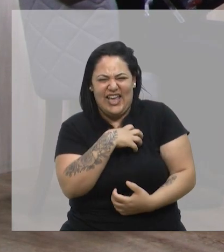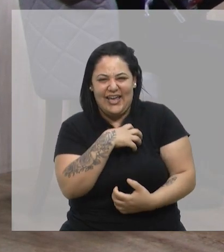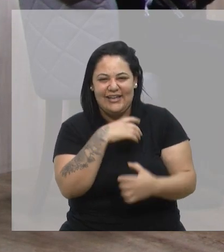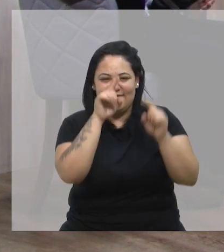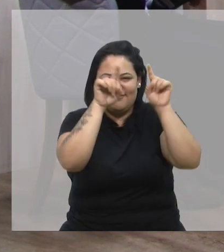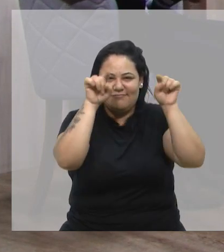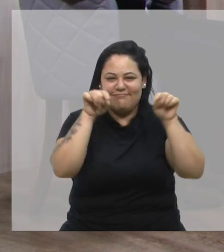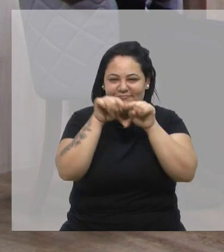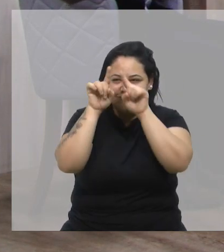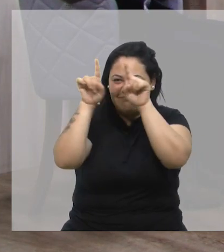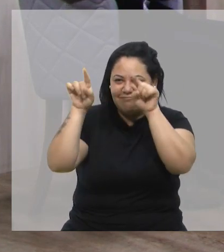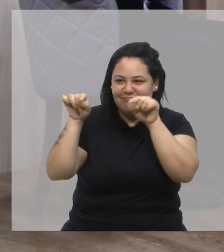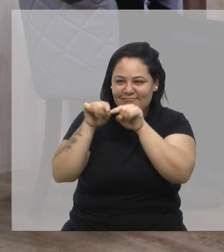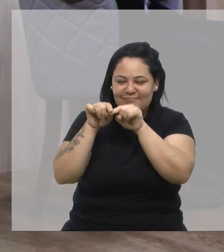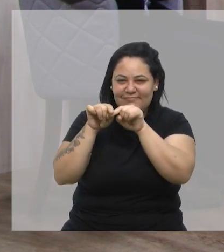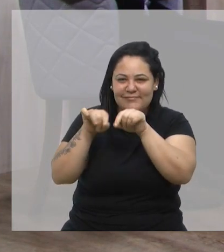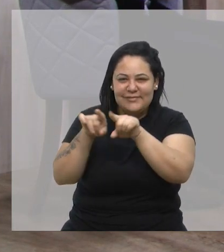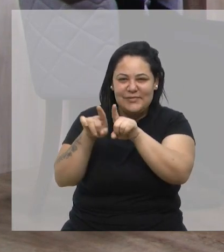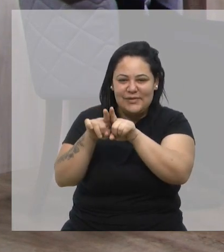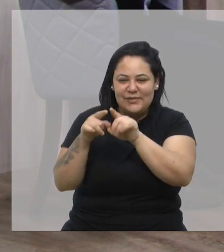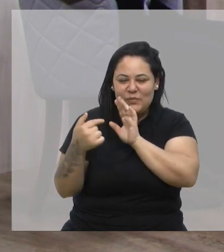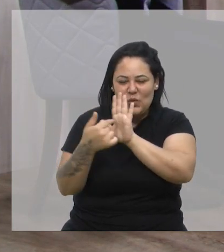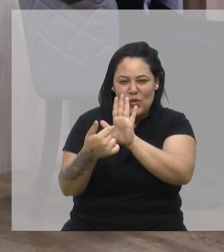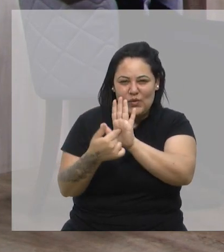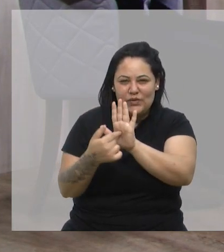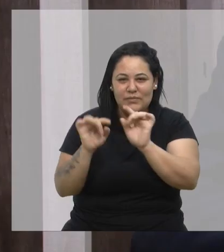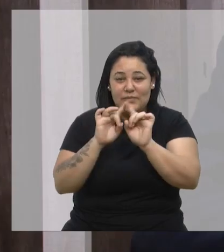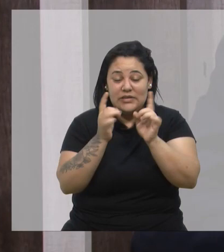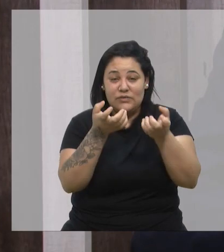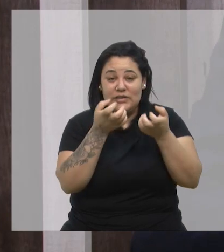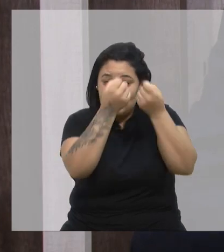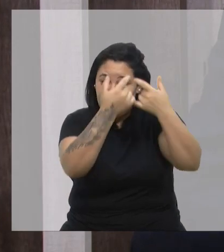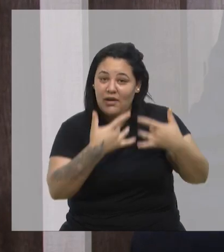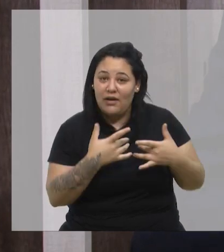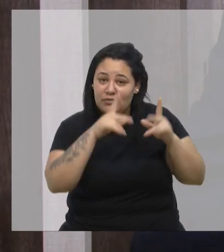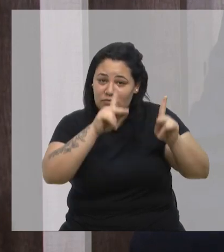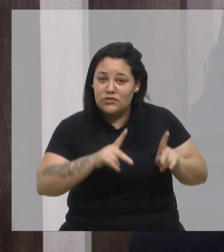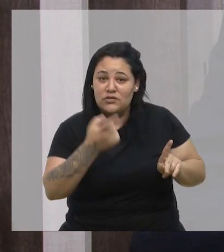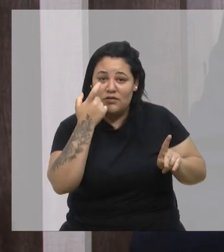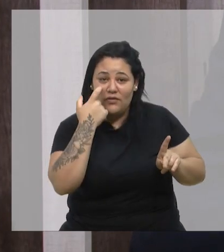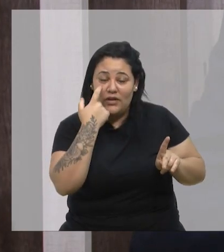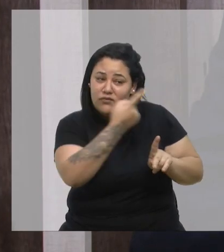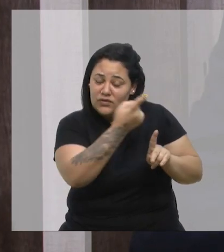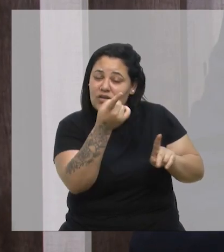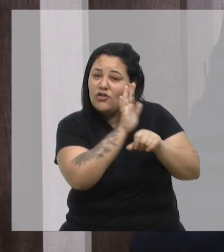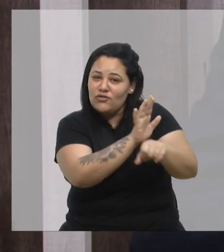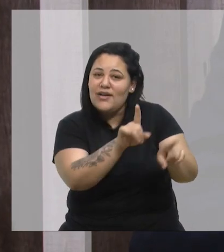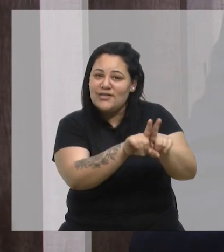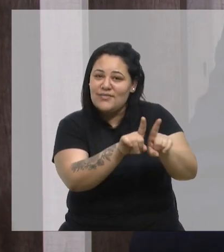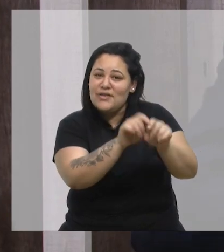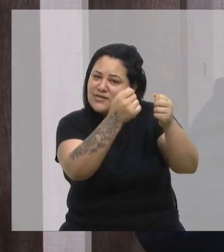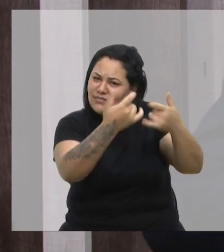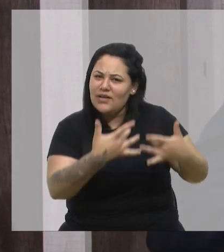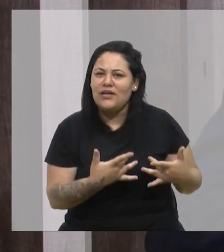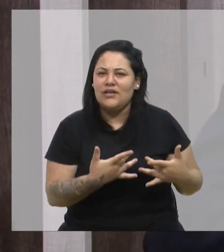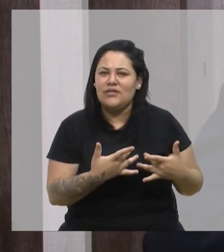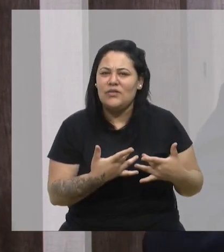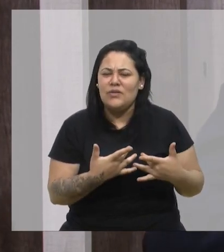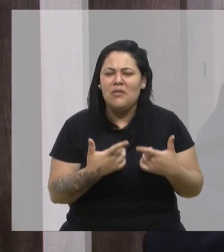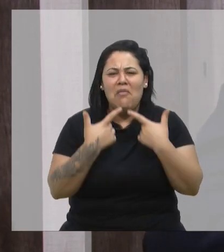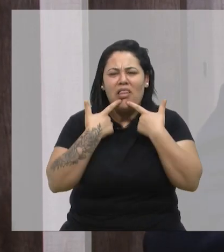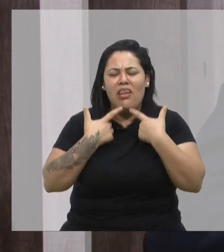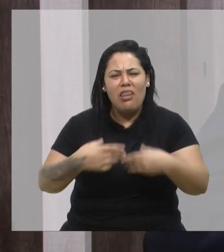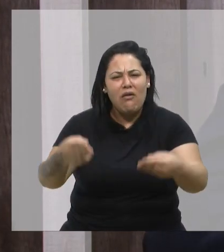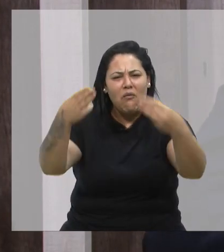essa pegada, esse ritmo que os quadrinhos nos trazem, mas eu gostaria de situar as pessoas e que vocês nos ajudassem